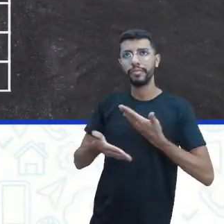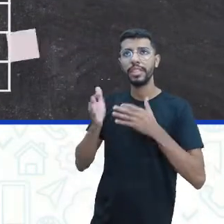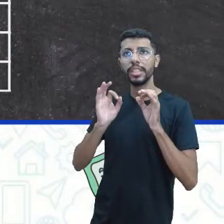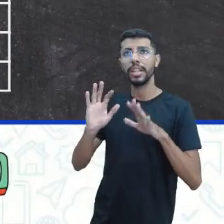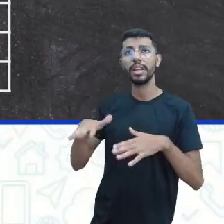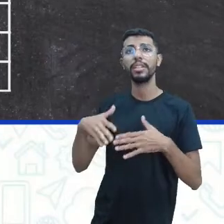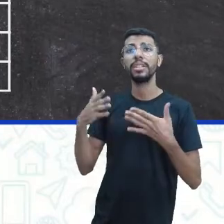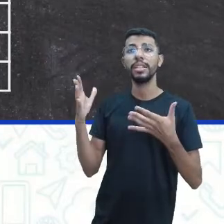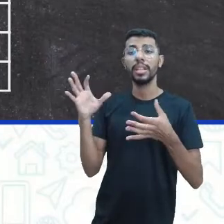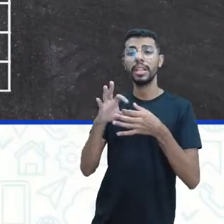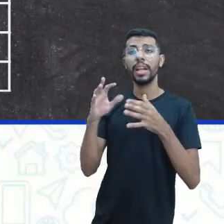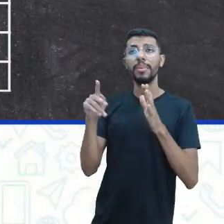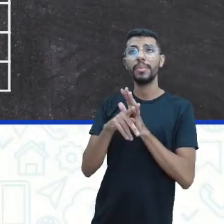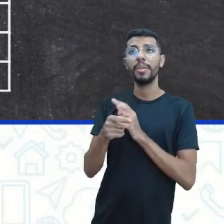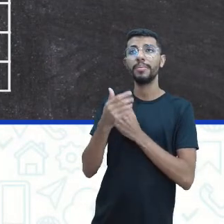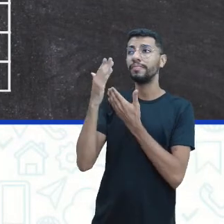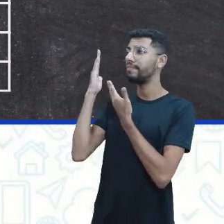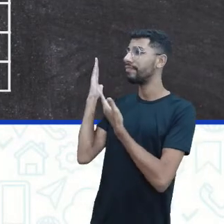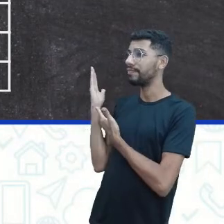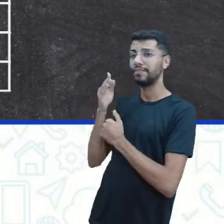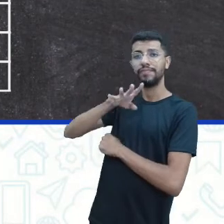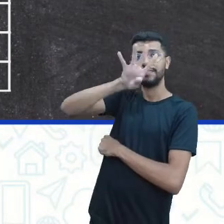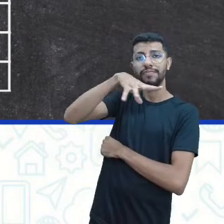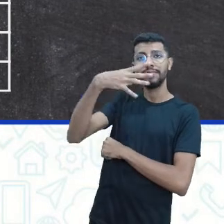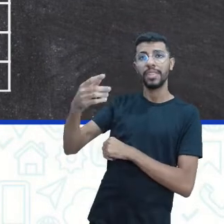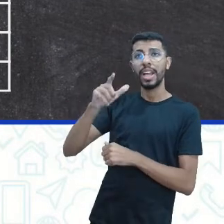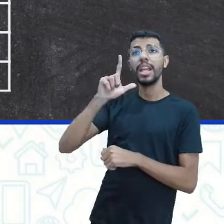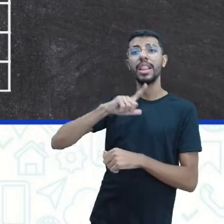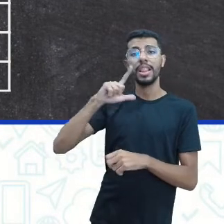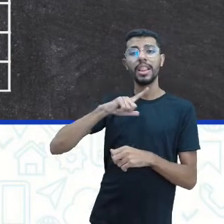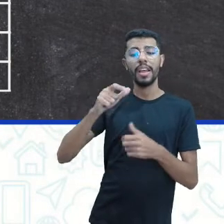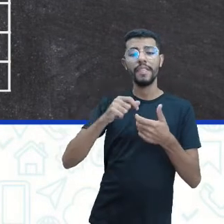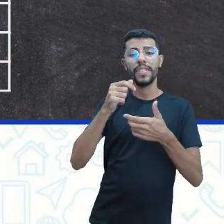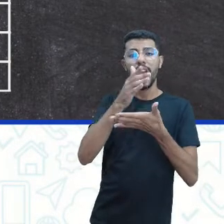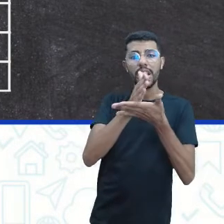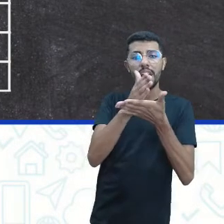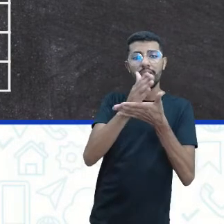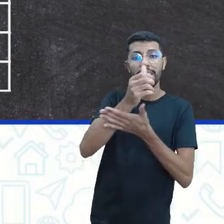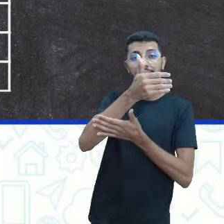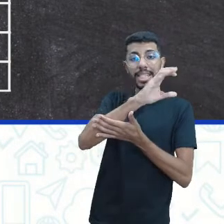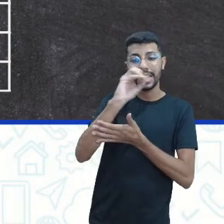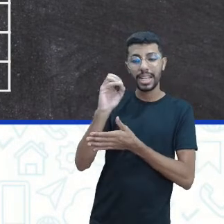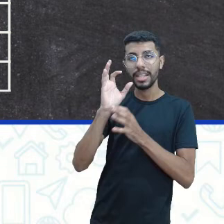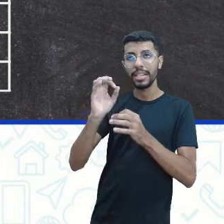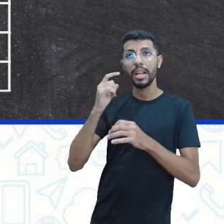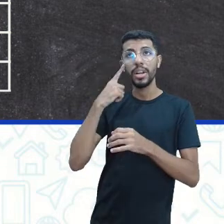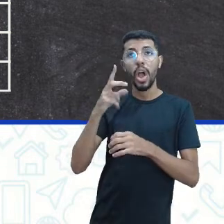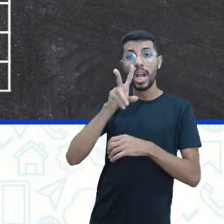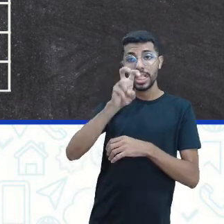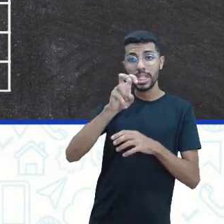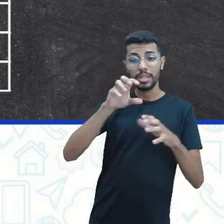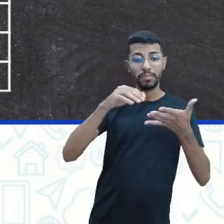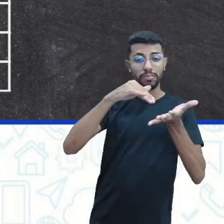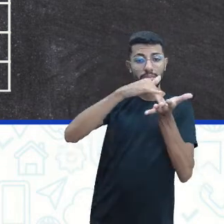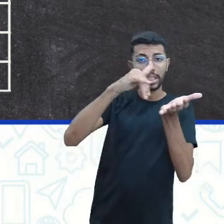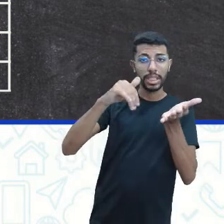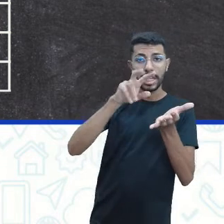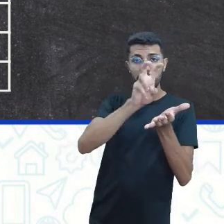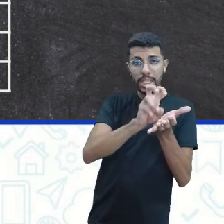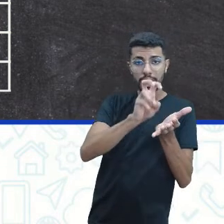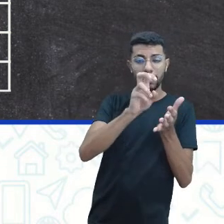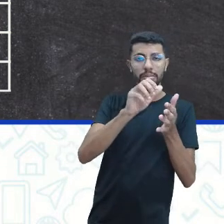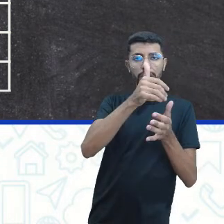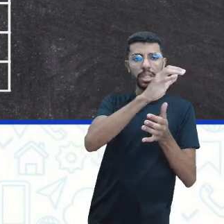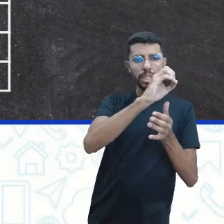explorando esse quadrinho aqui, que foi dividido em 100 partes, pegando 5 dessas partes, a gente pode representar com a razão